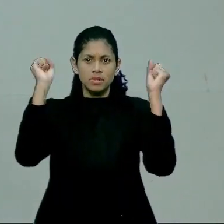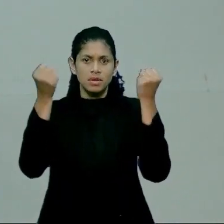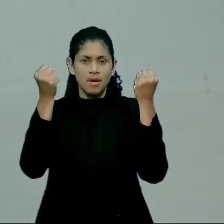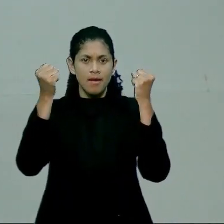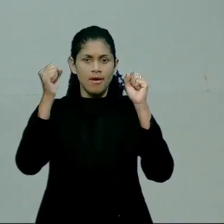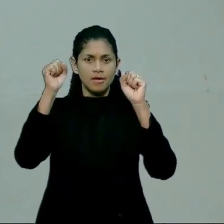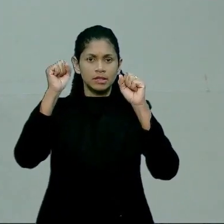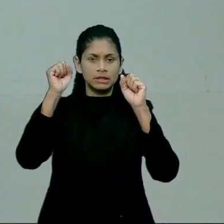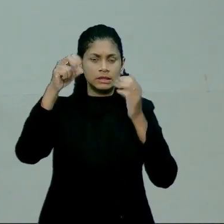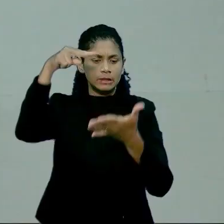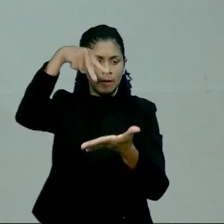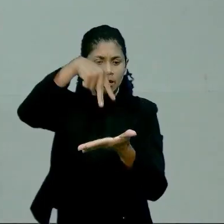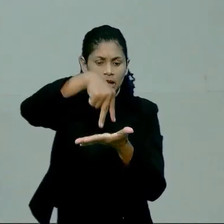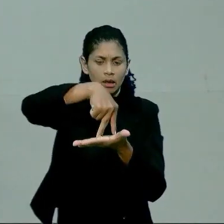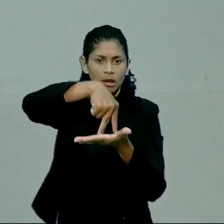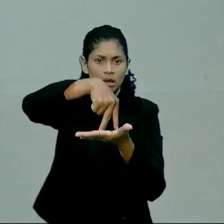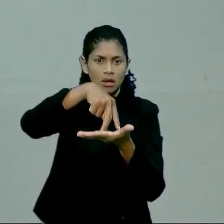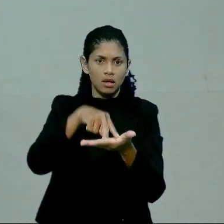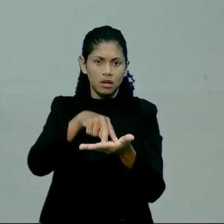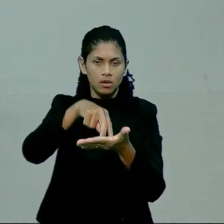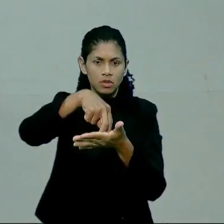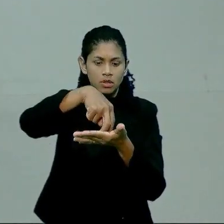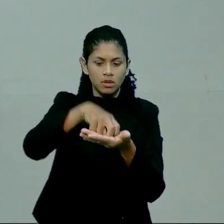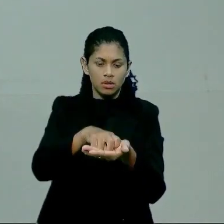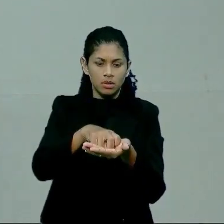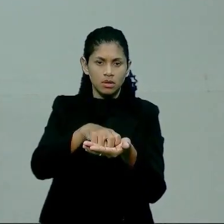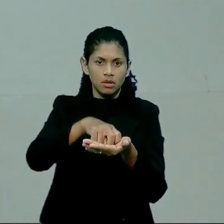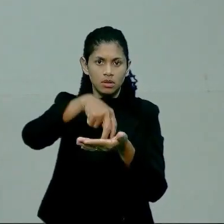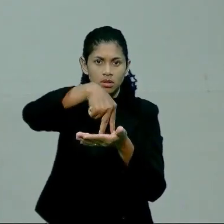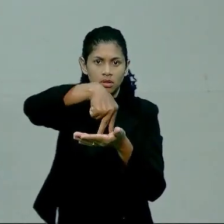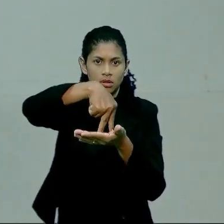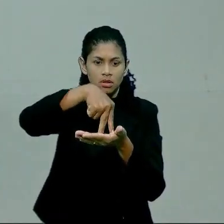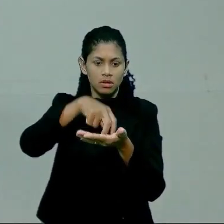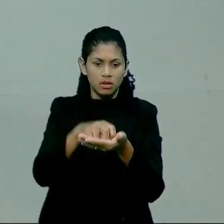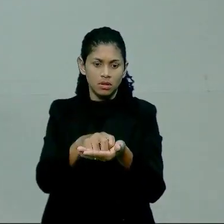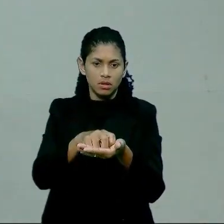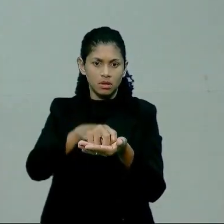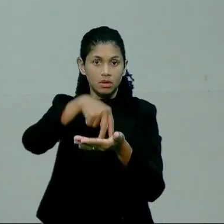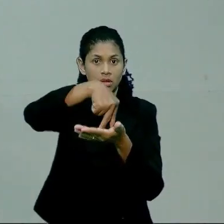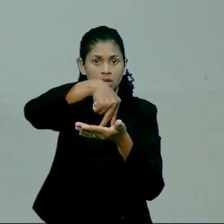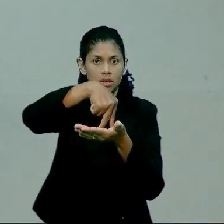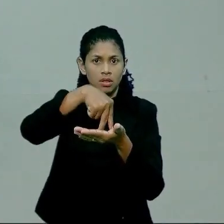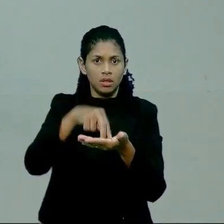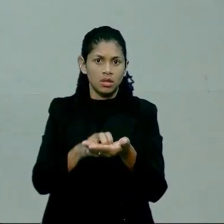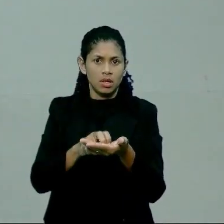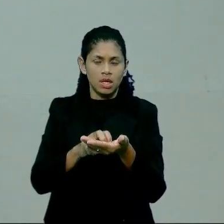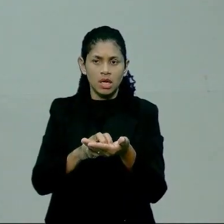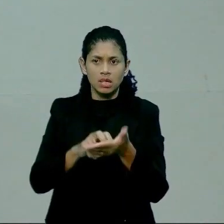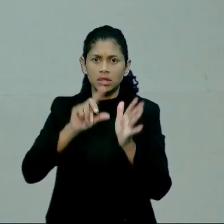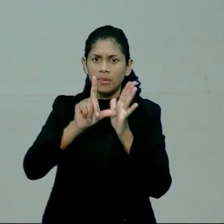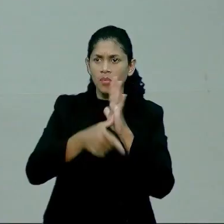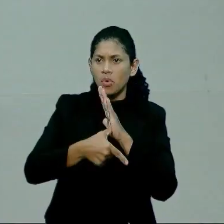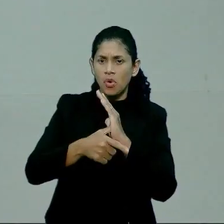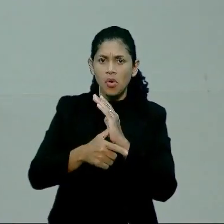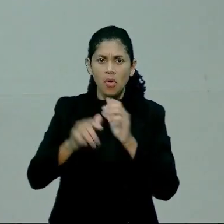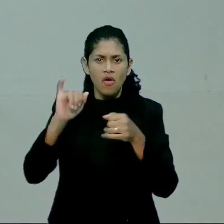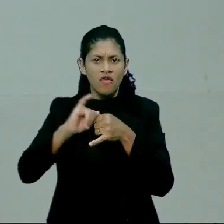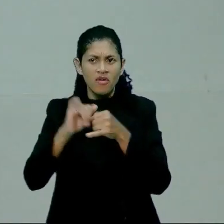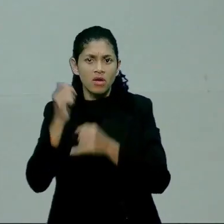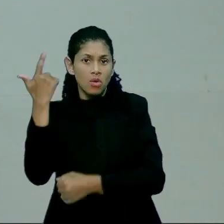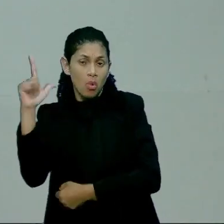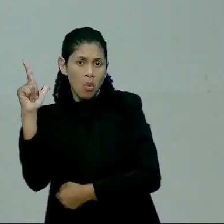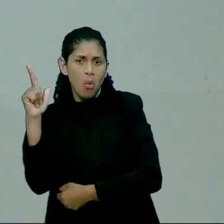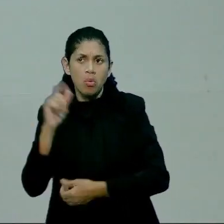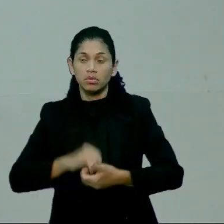aí você acorda de manhã em jejum e começa a fazer abdominal de prancha e logo em seguida faz um HIIT, e aí é um